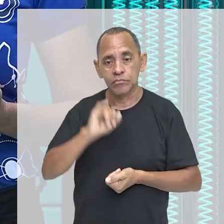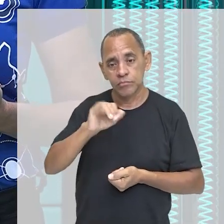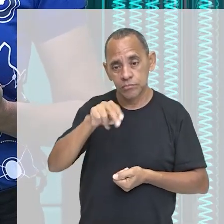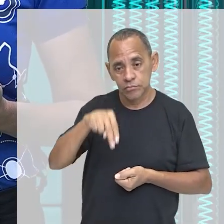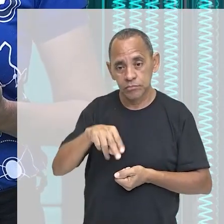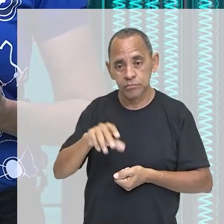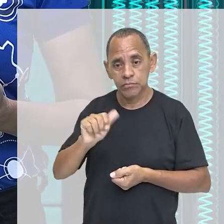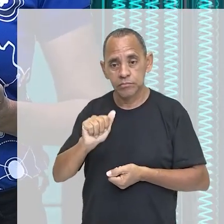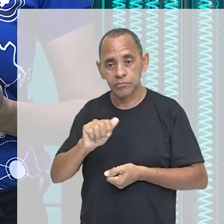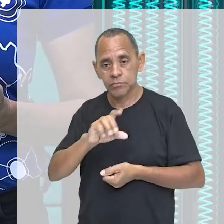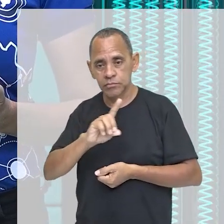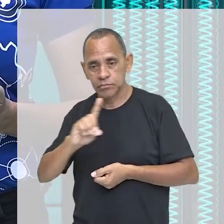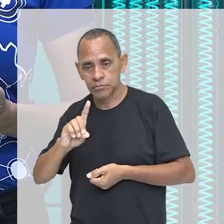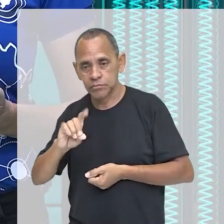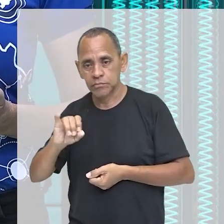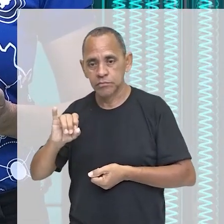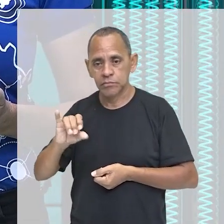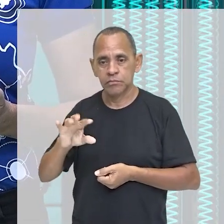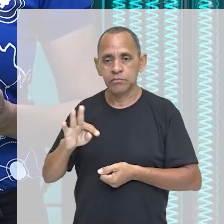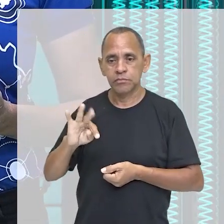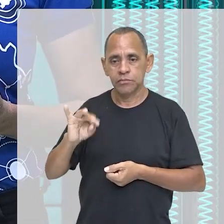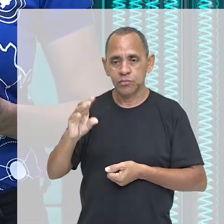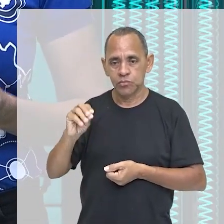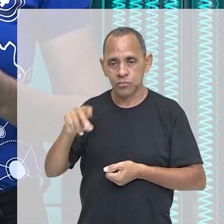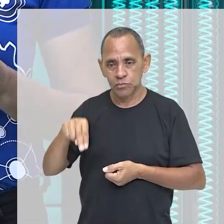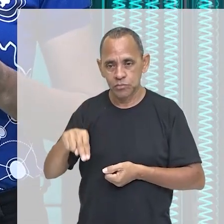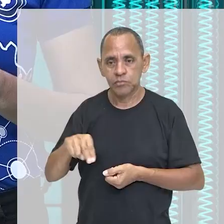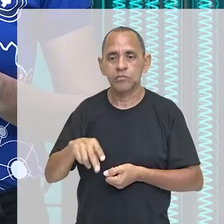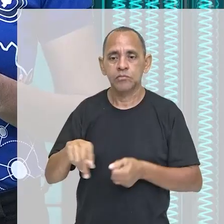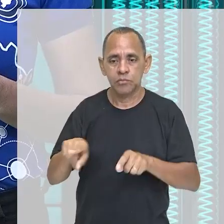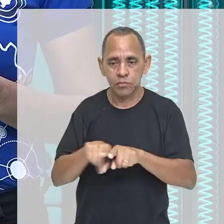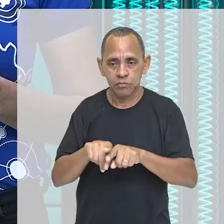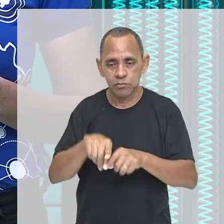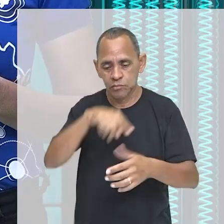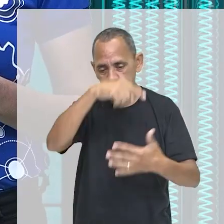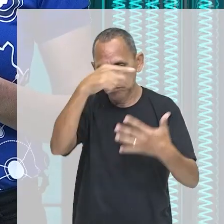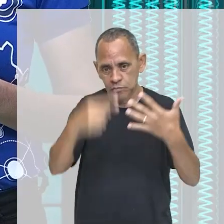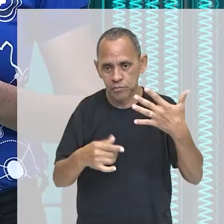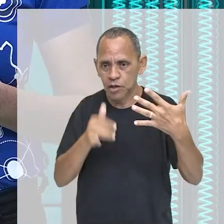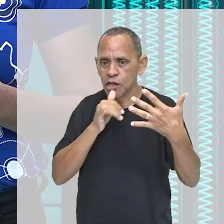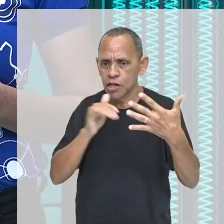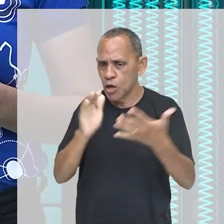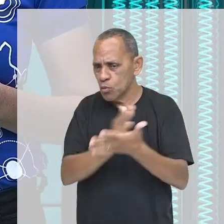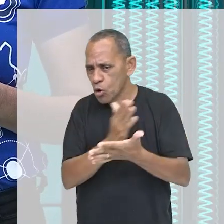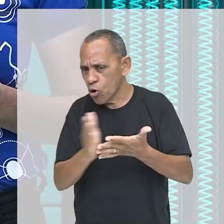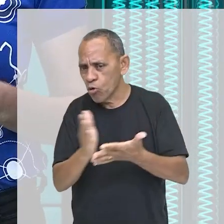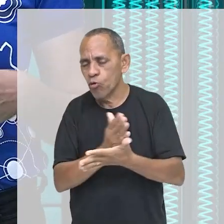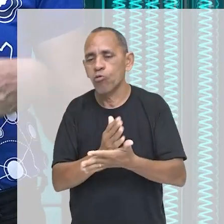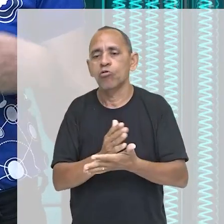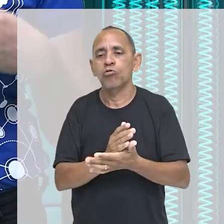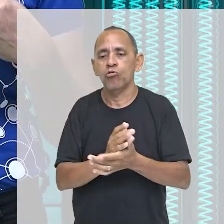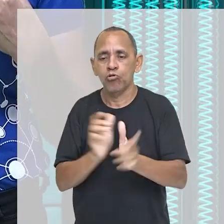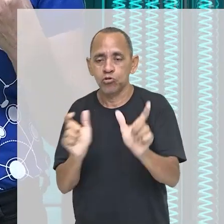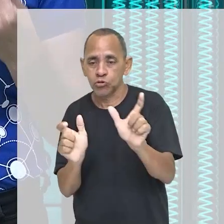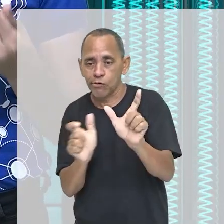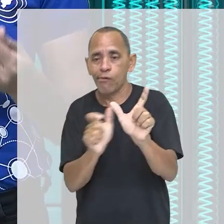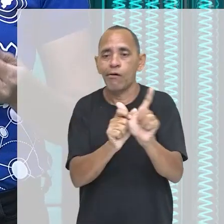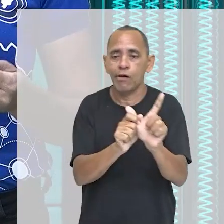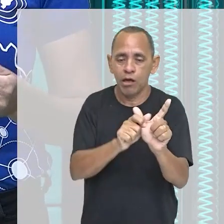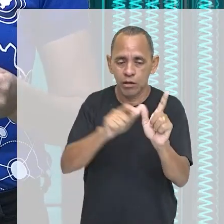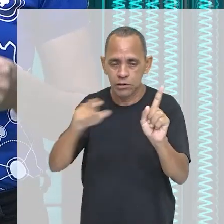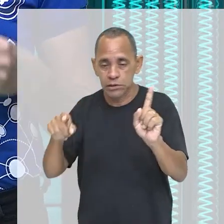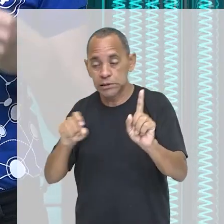além disso. Então, estes são exemplos de conjunção de adição, ou seja, quando eu